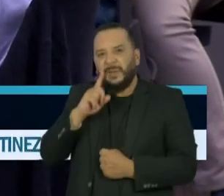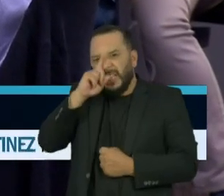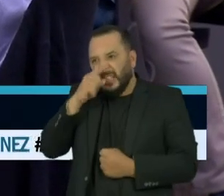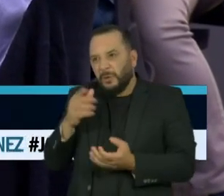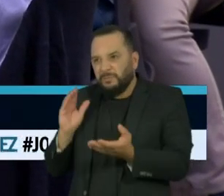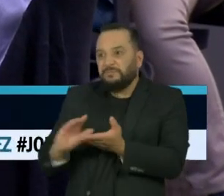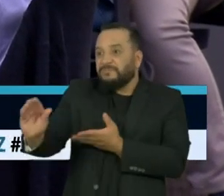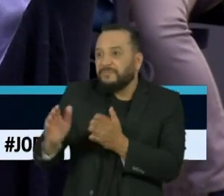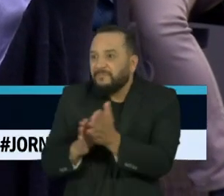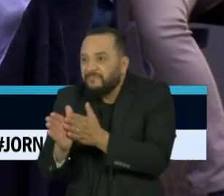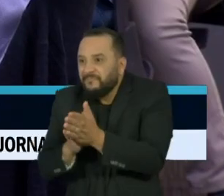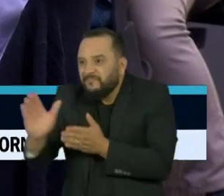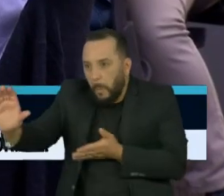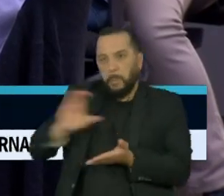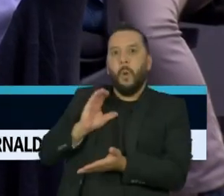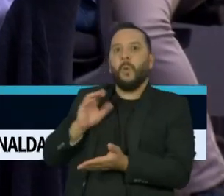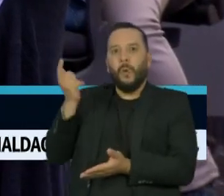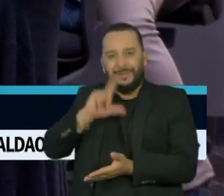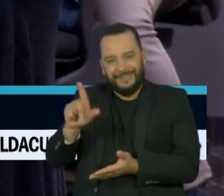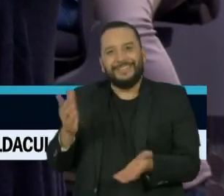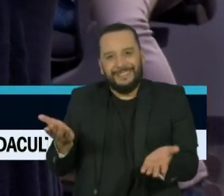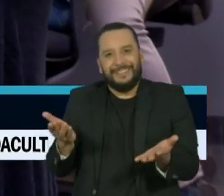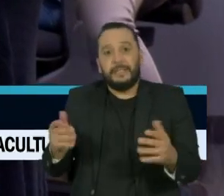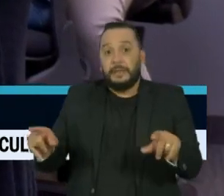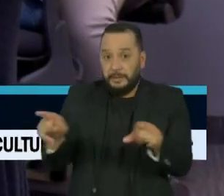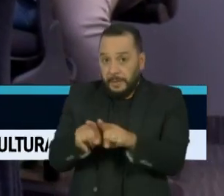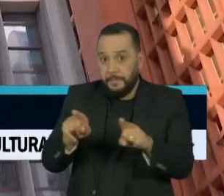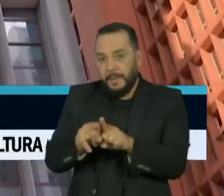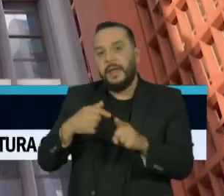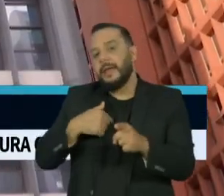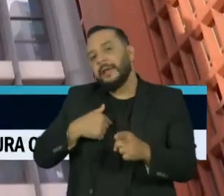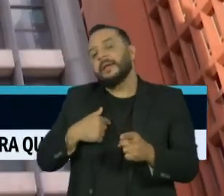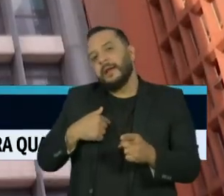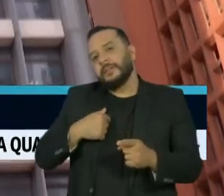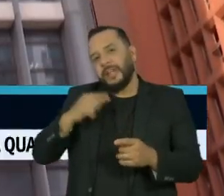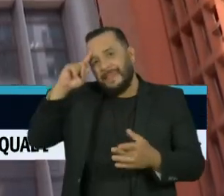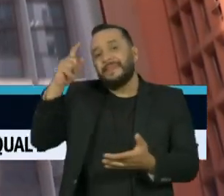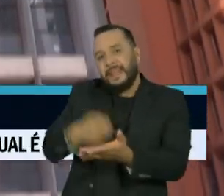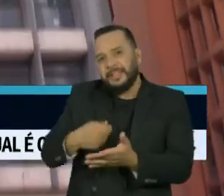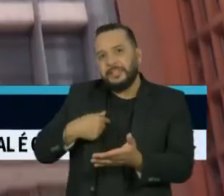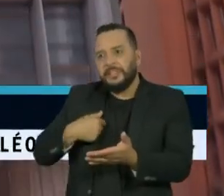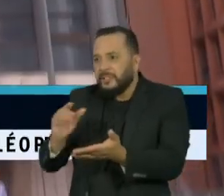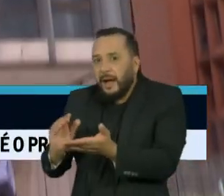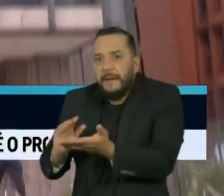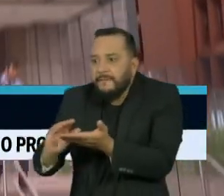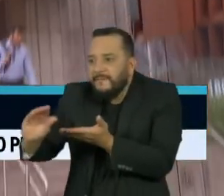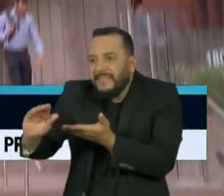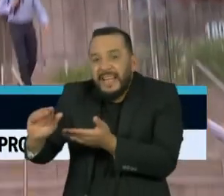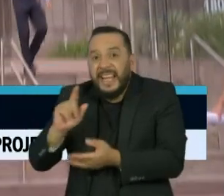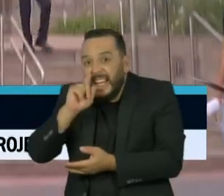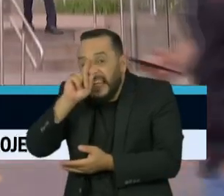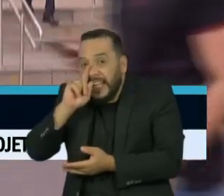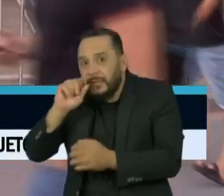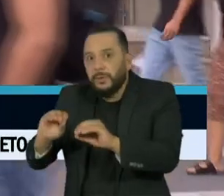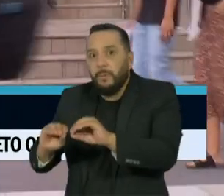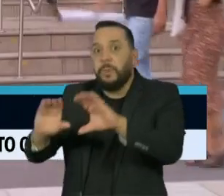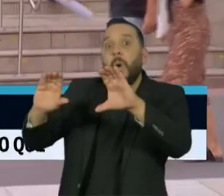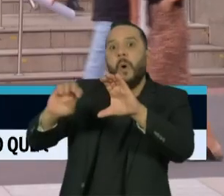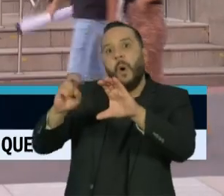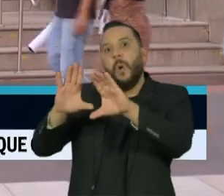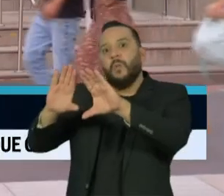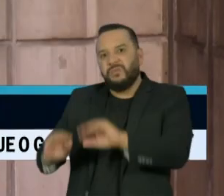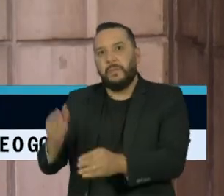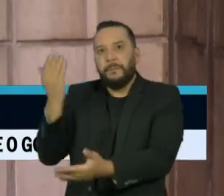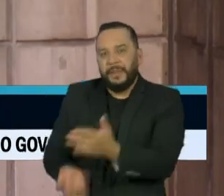de entrar no mercado que oferece mais risco tem uma boa explicação. Com a taxa básica de juros na mínima histórica de 2%